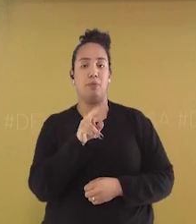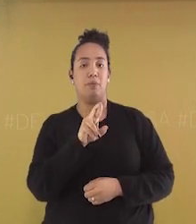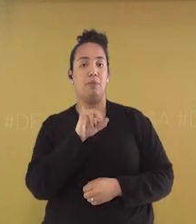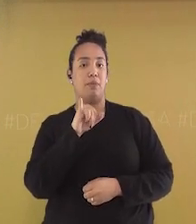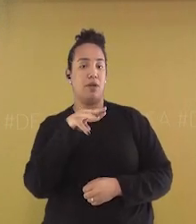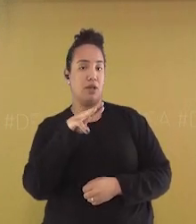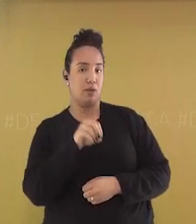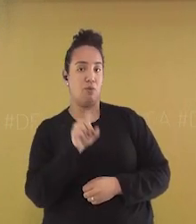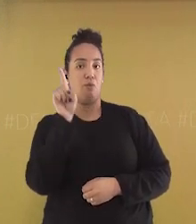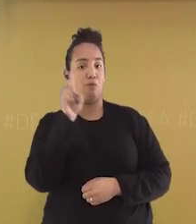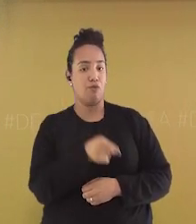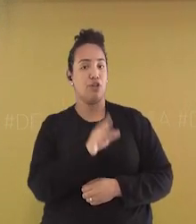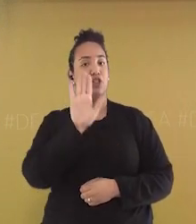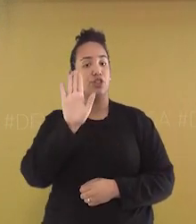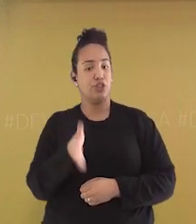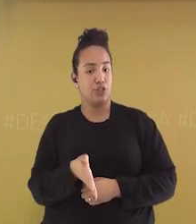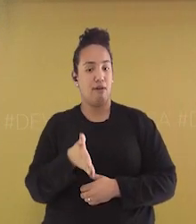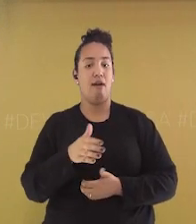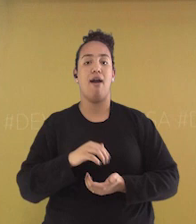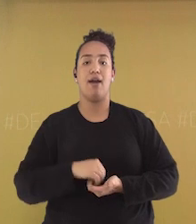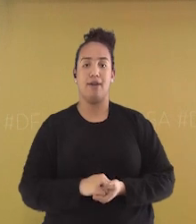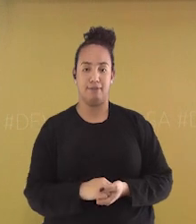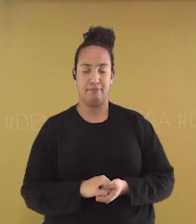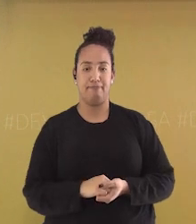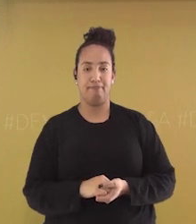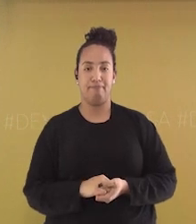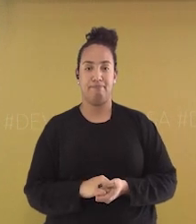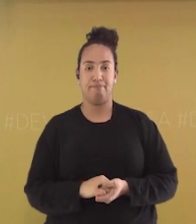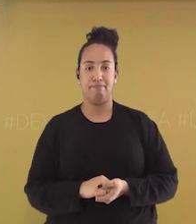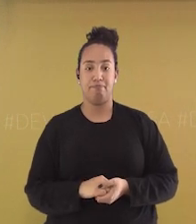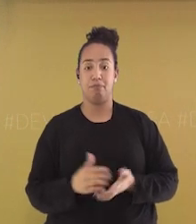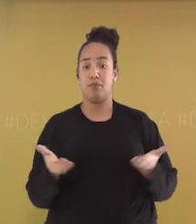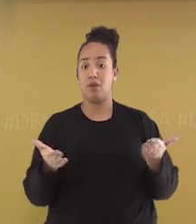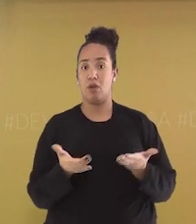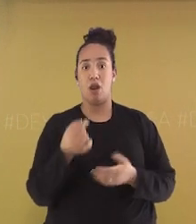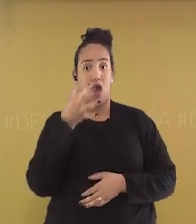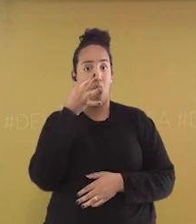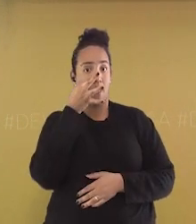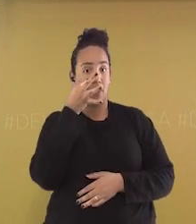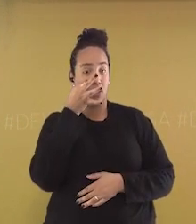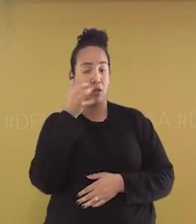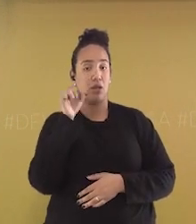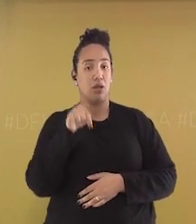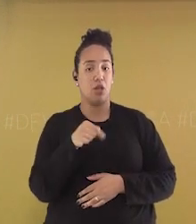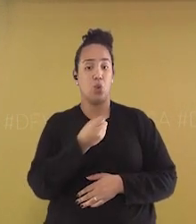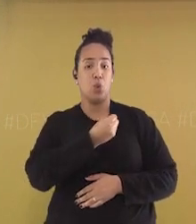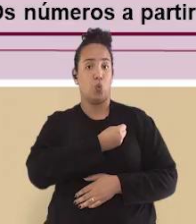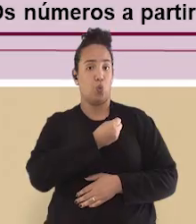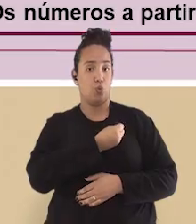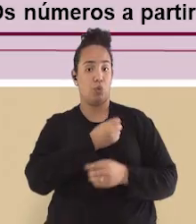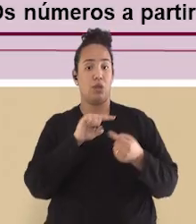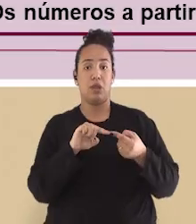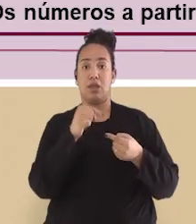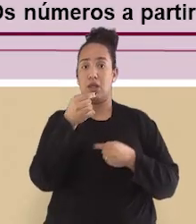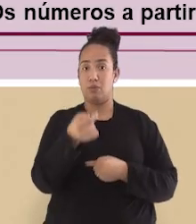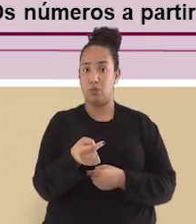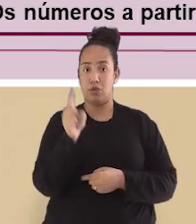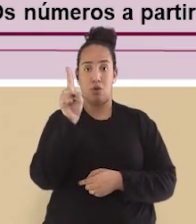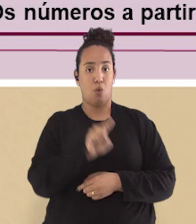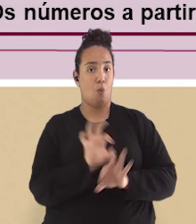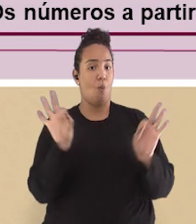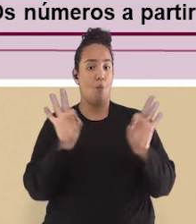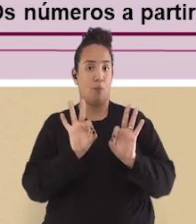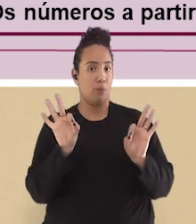assinalar eles mesmos. Prestem atenção agora nos números que sobraram que não assinalamos. Os números que